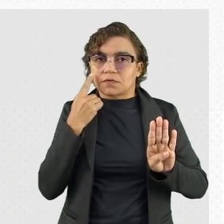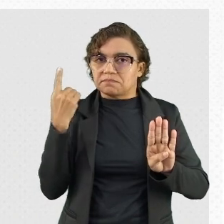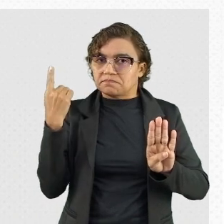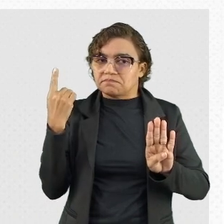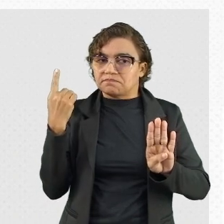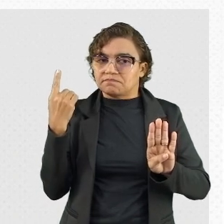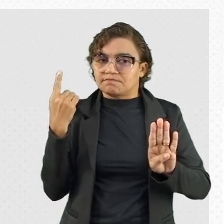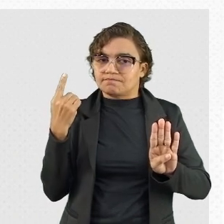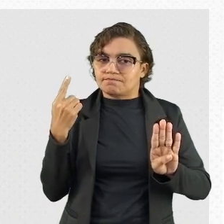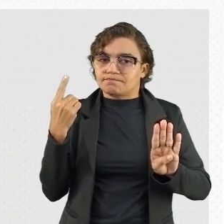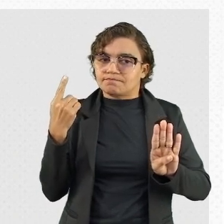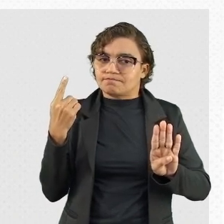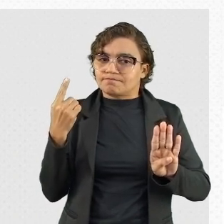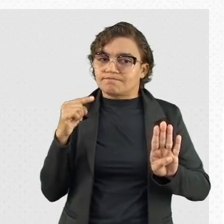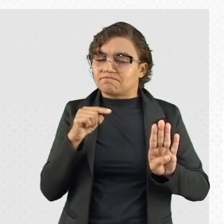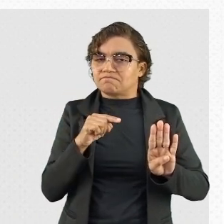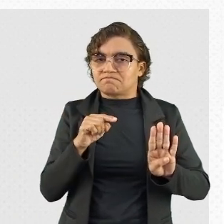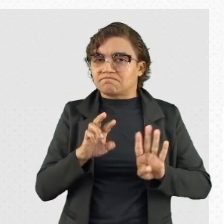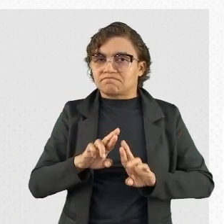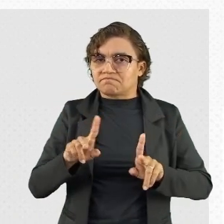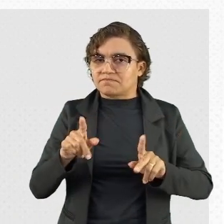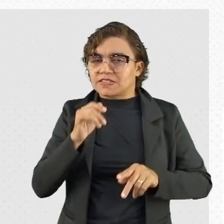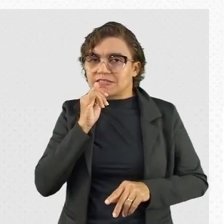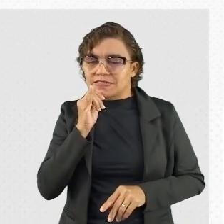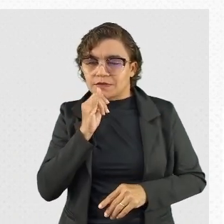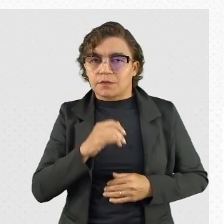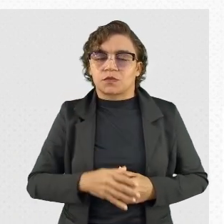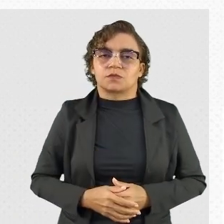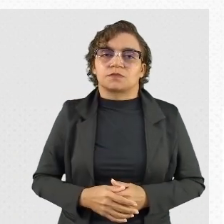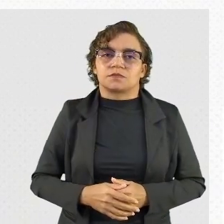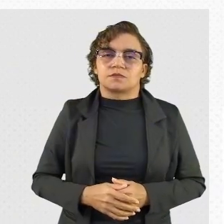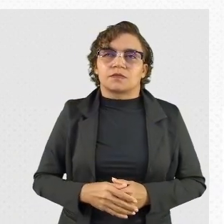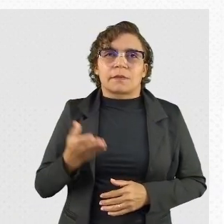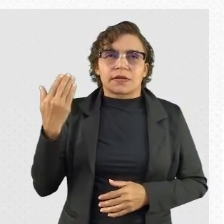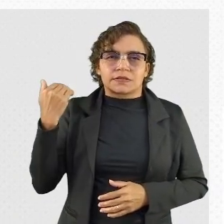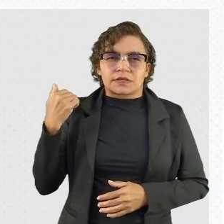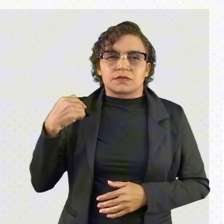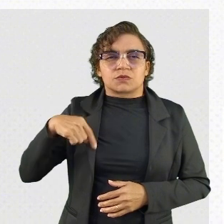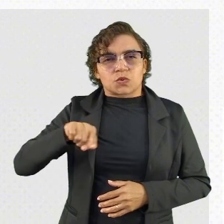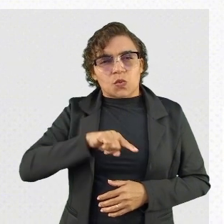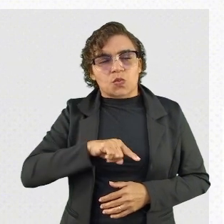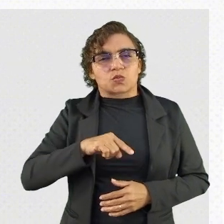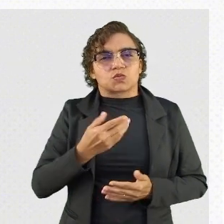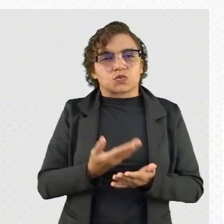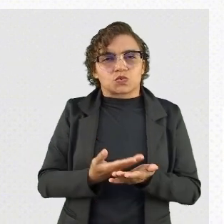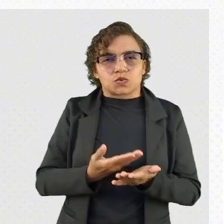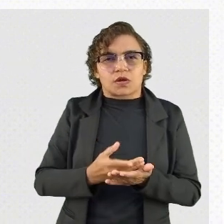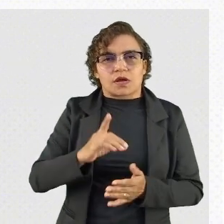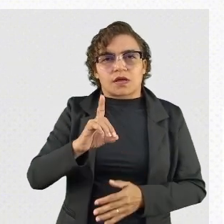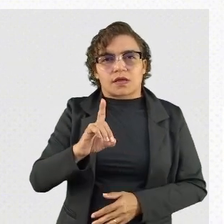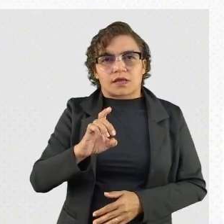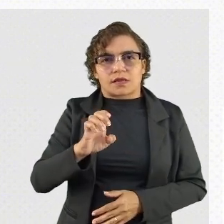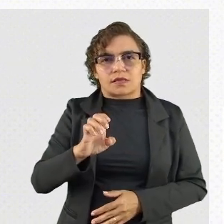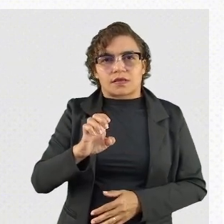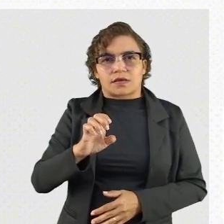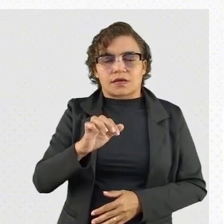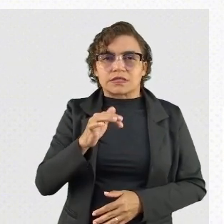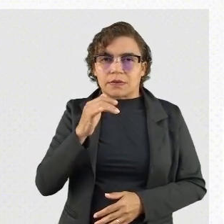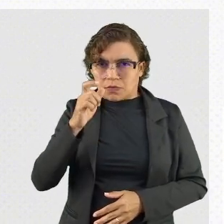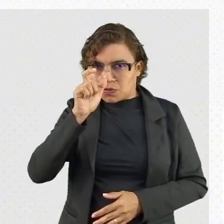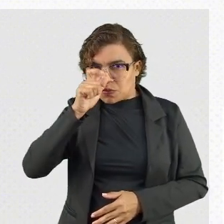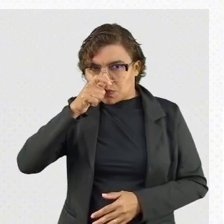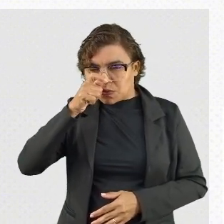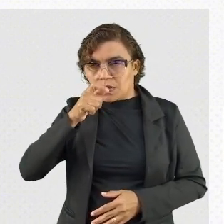medieval, um contraponto. Quando a gente estudou o Descartes, a gente viu que ele estudou em escolas,